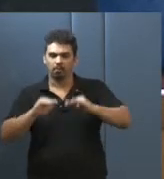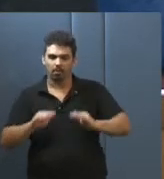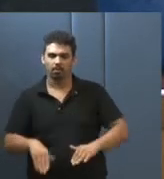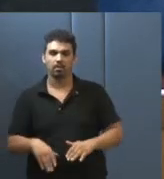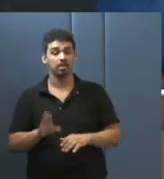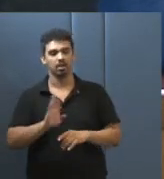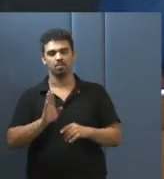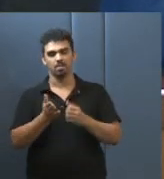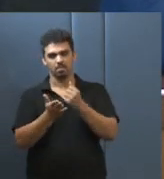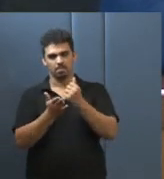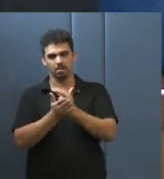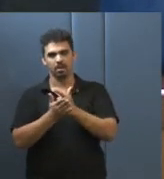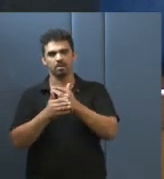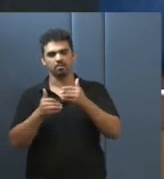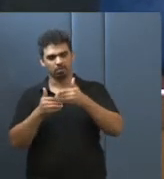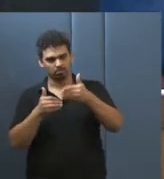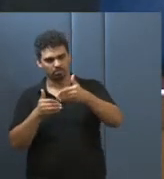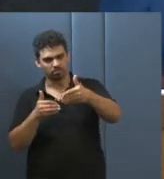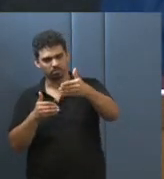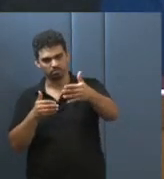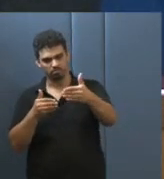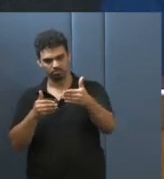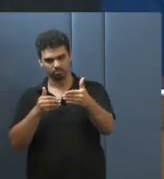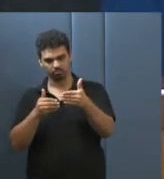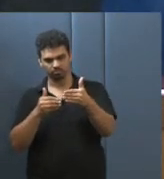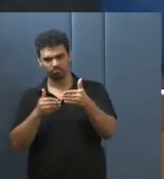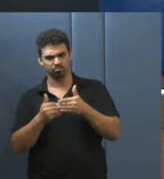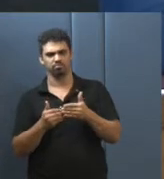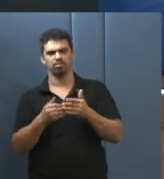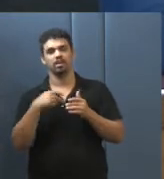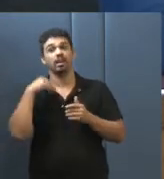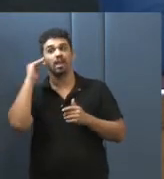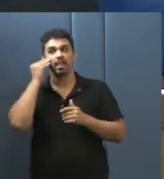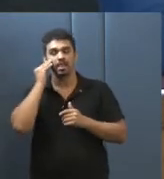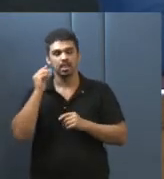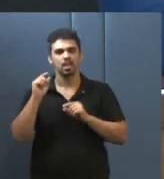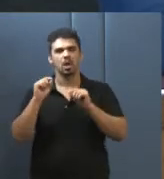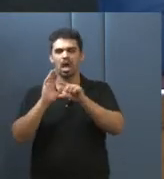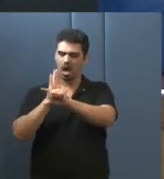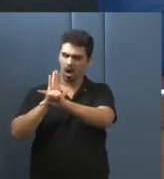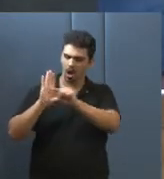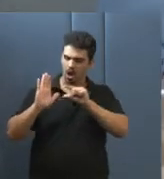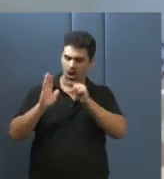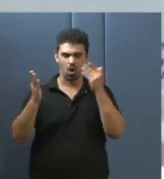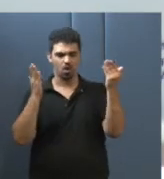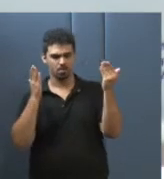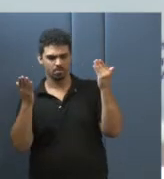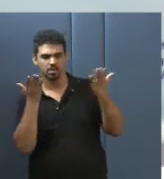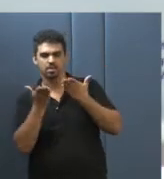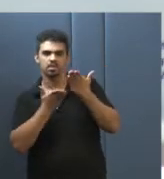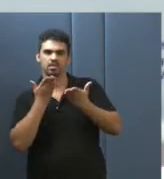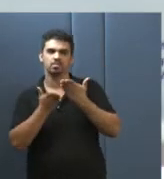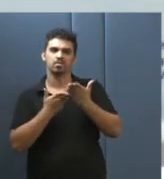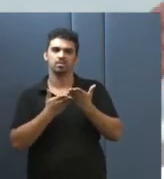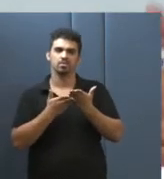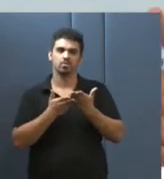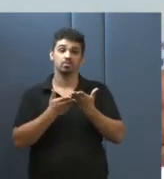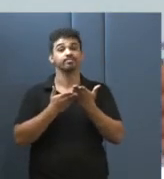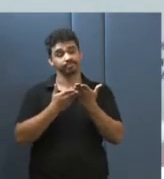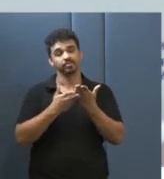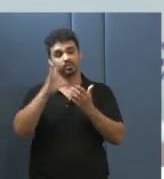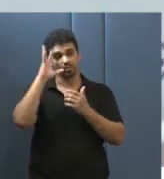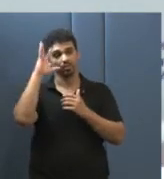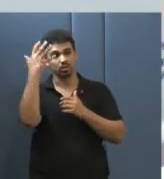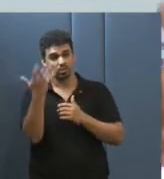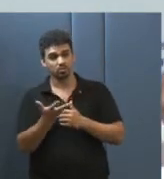pagamento acelerado, o clube entendeu naquela ocasião que não necessariamente eu estava ferindo a cláusula de comparabilidade de tratamento. Isso foi definido no âmbito do